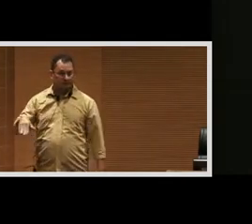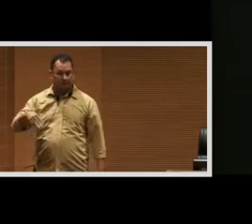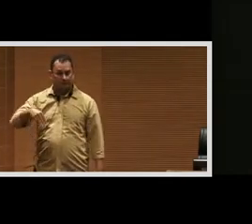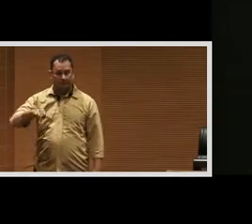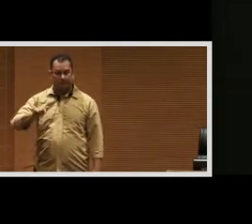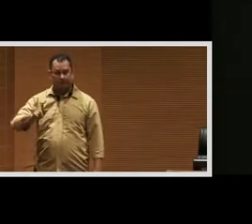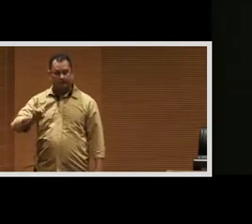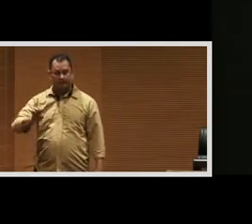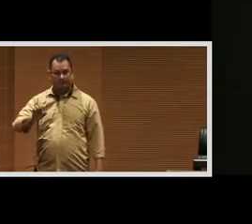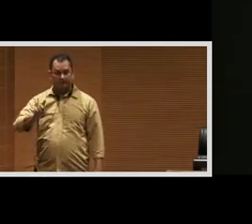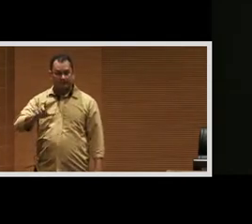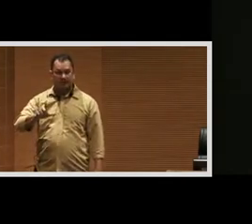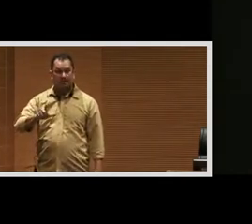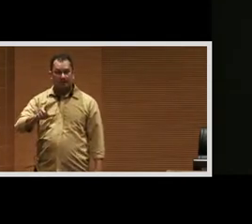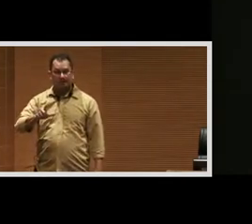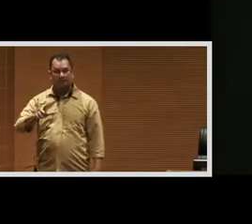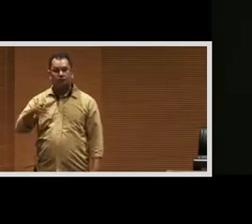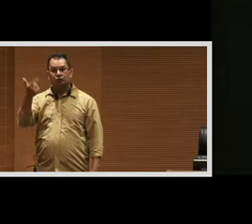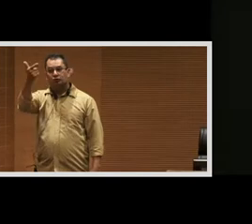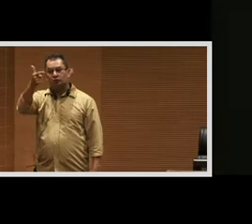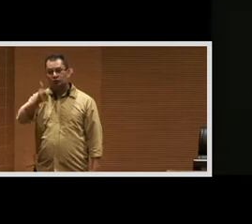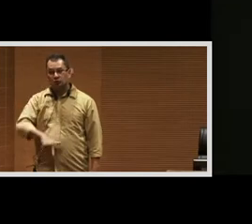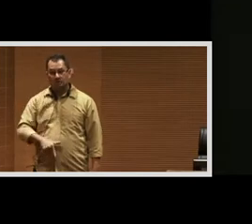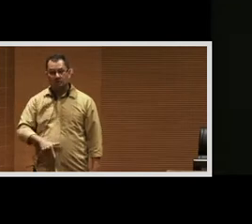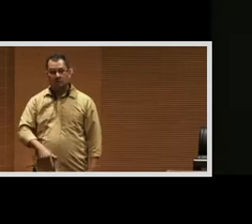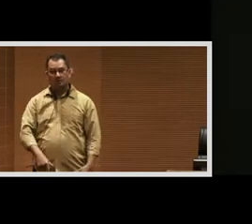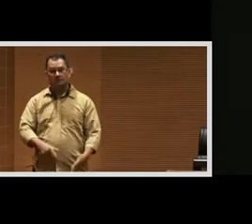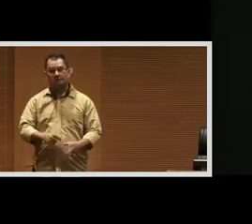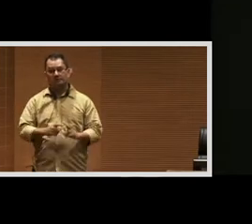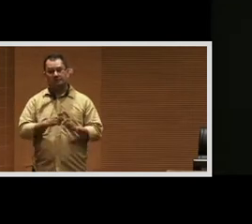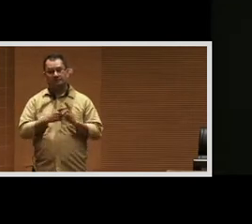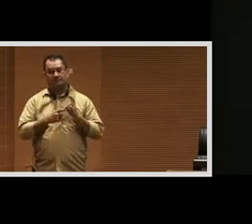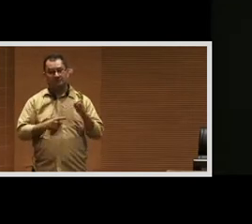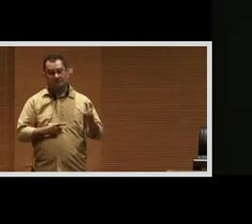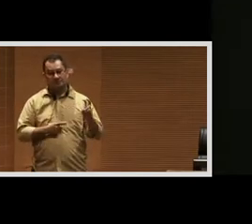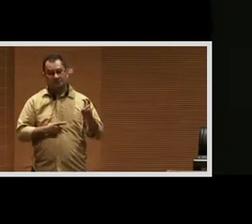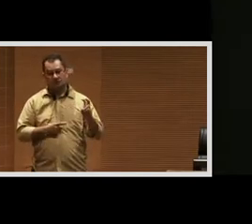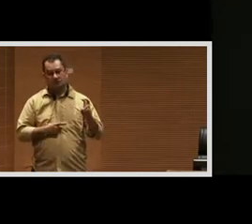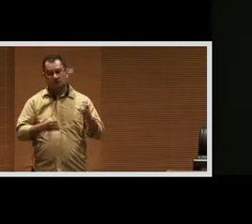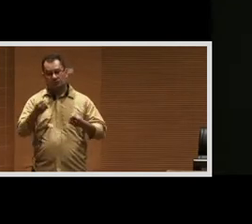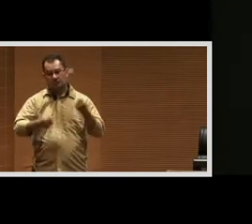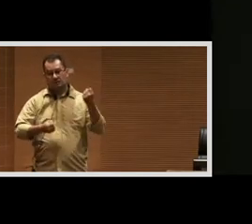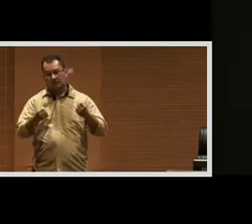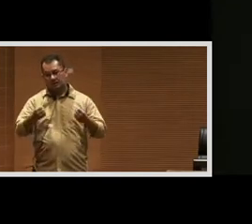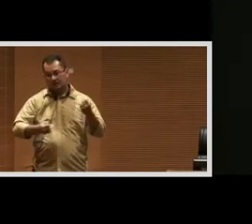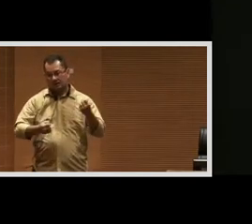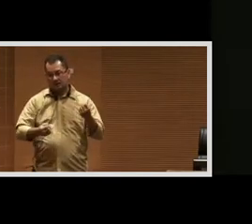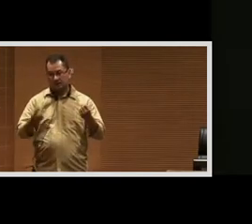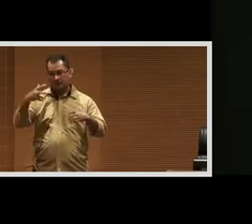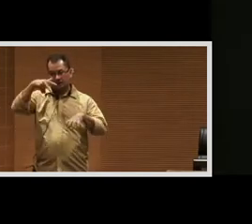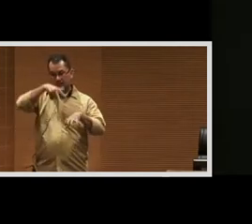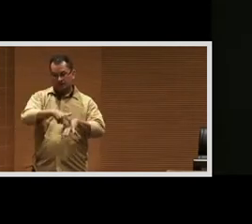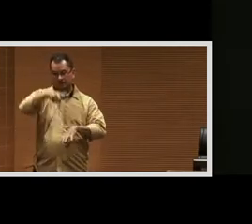amassou 5 carros no seu desespero. Né? E ele